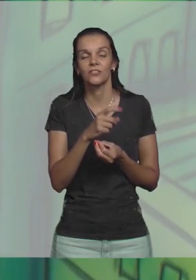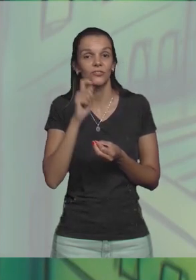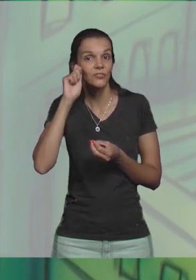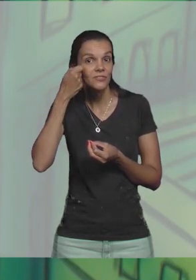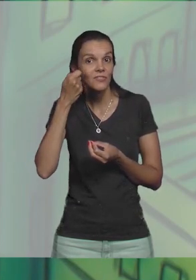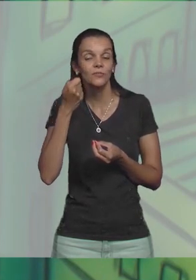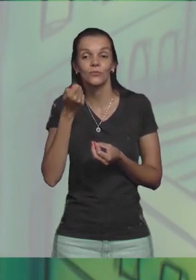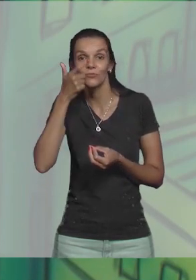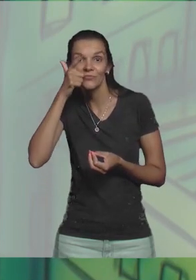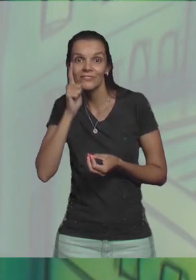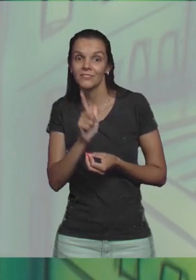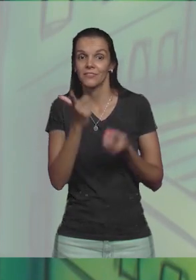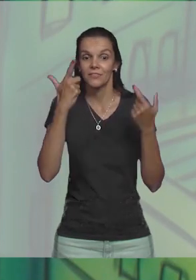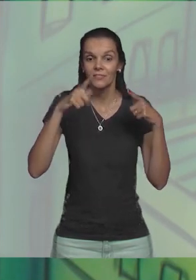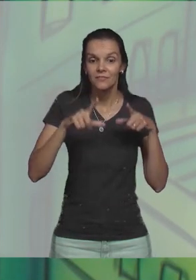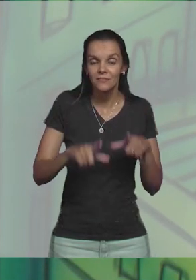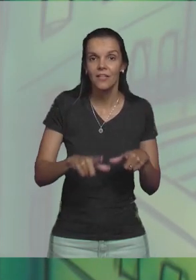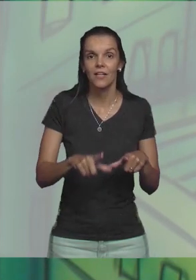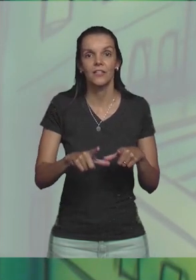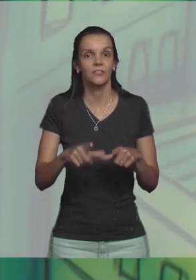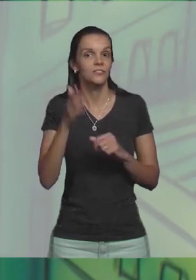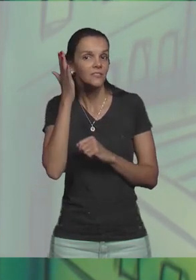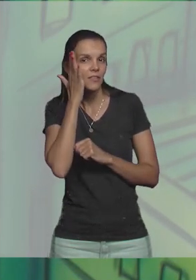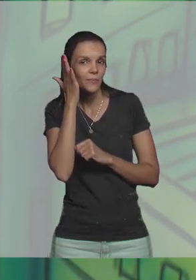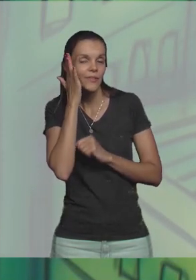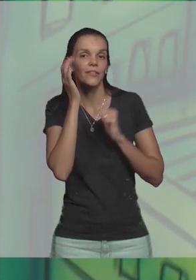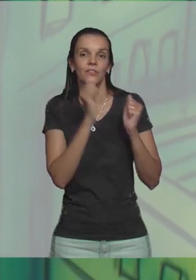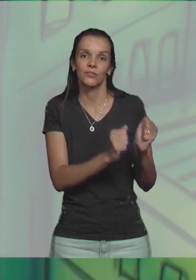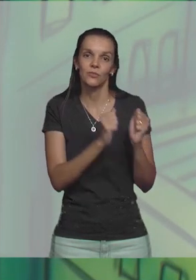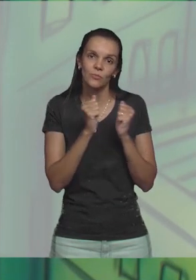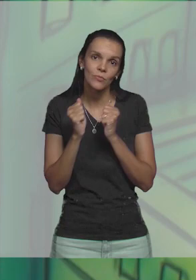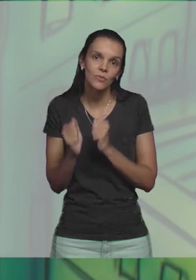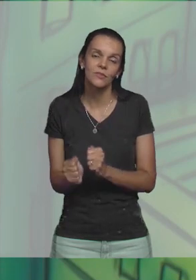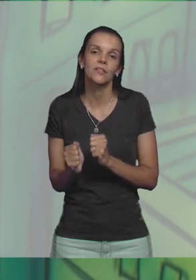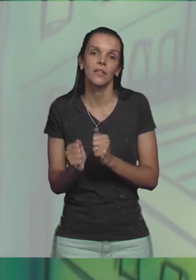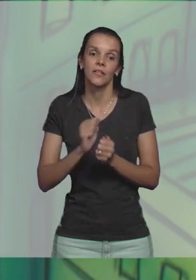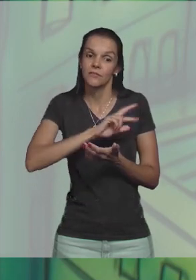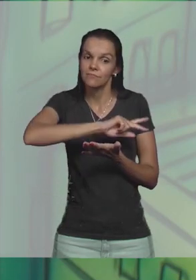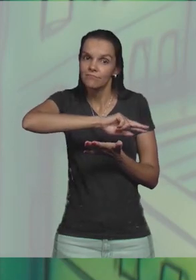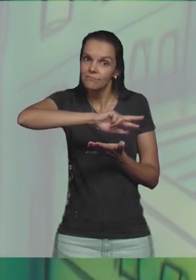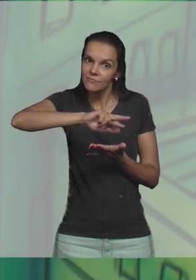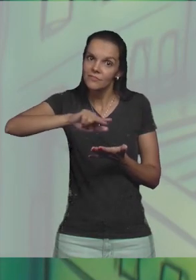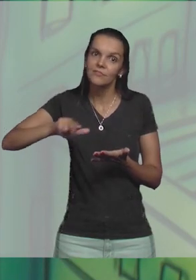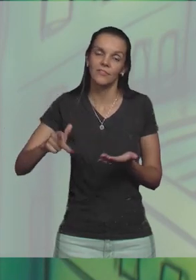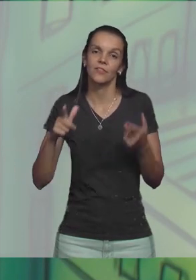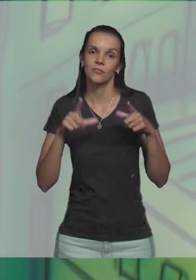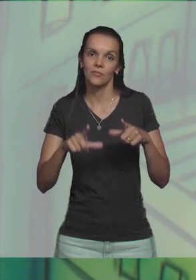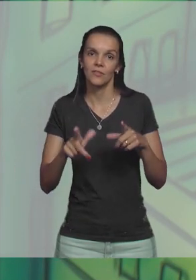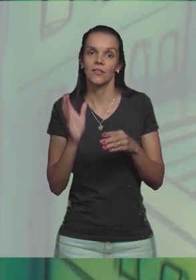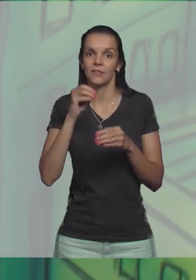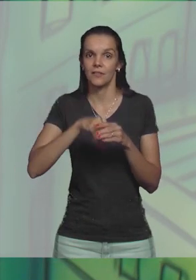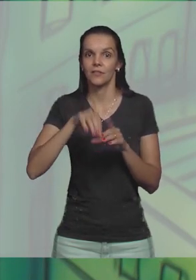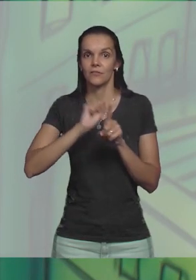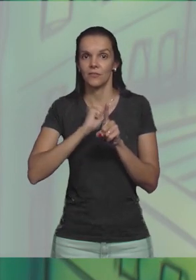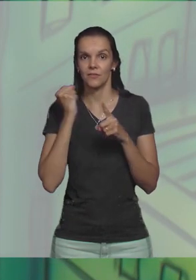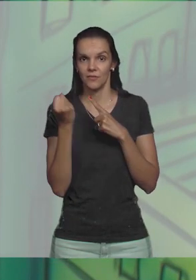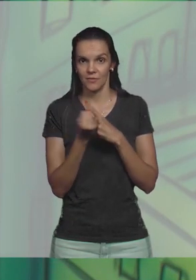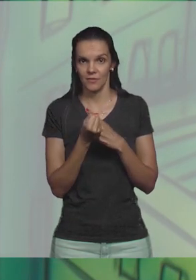né, de saber, de poder nas diferentes esferas da